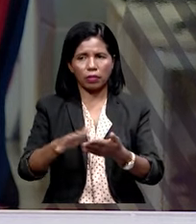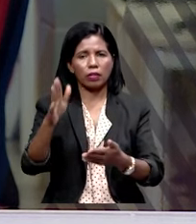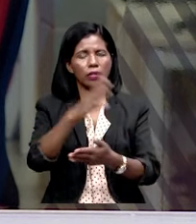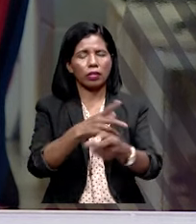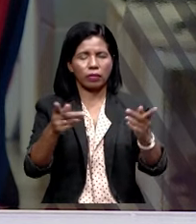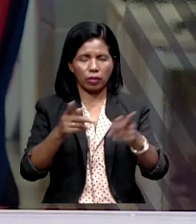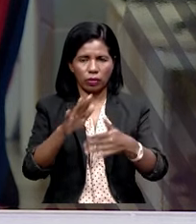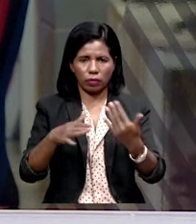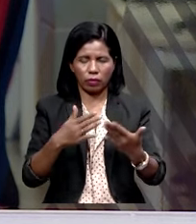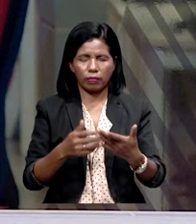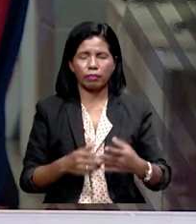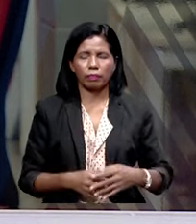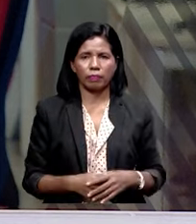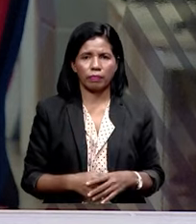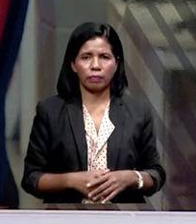bairo.